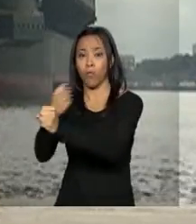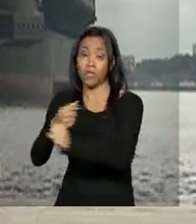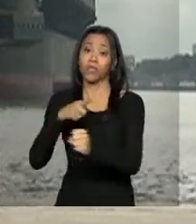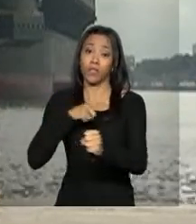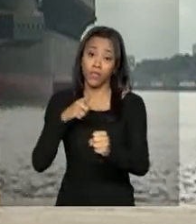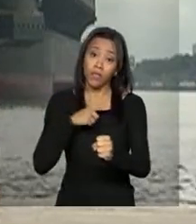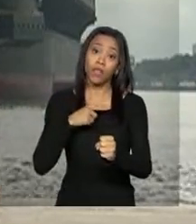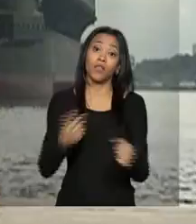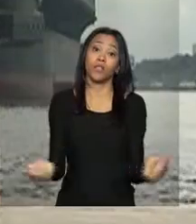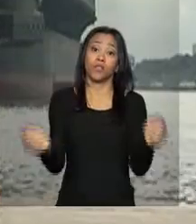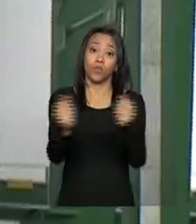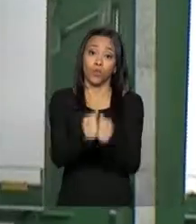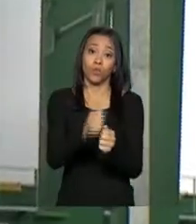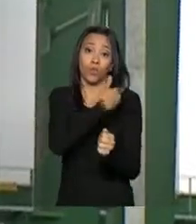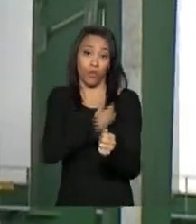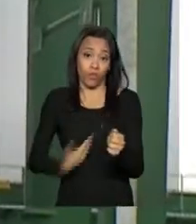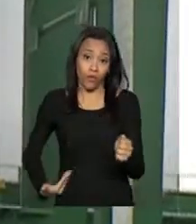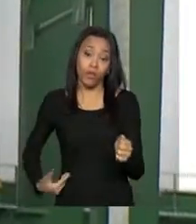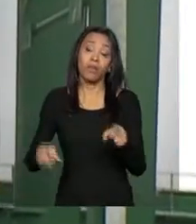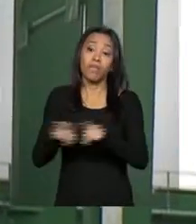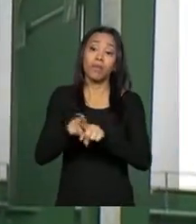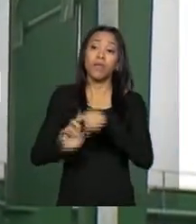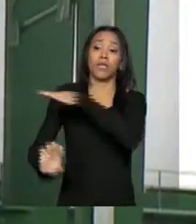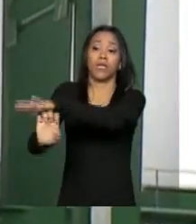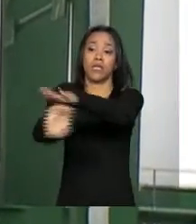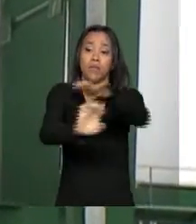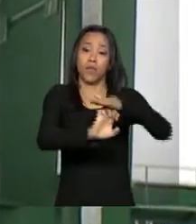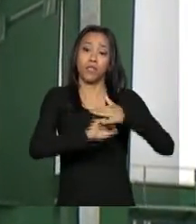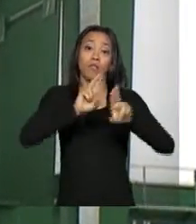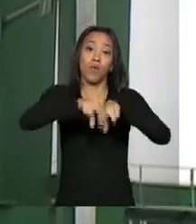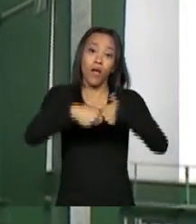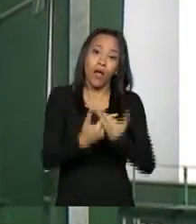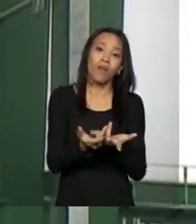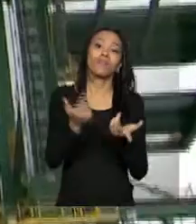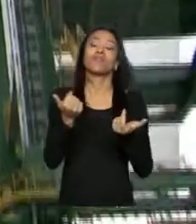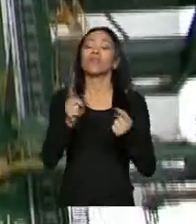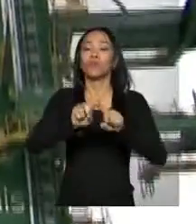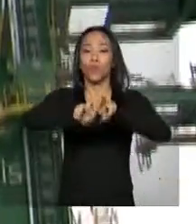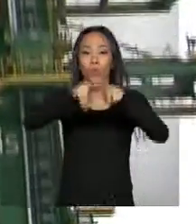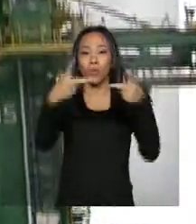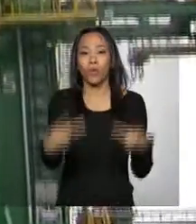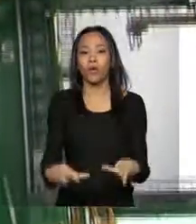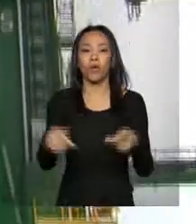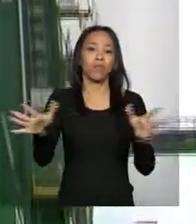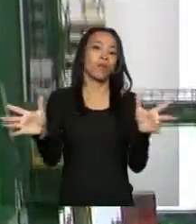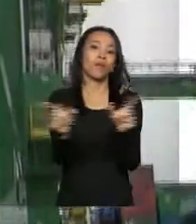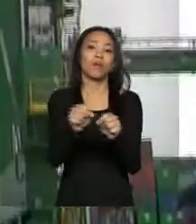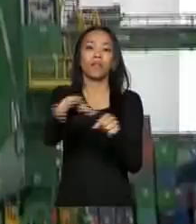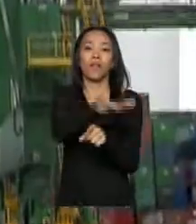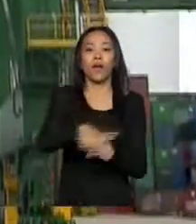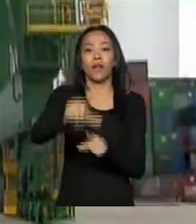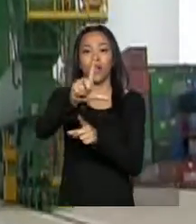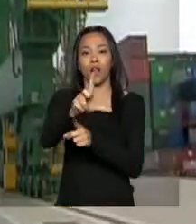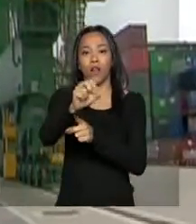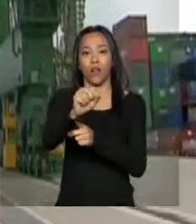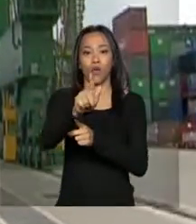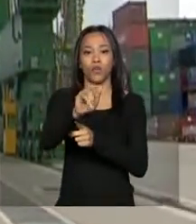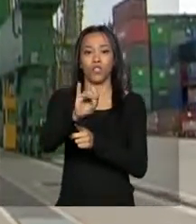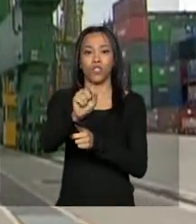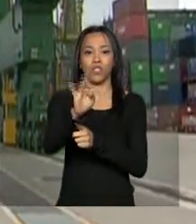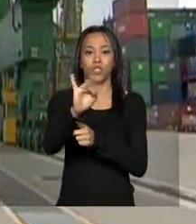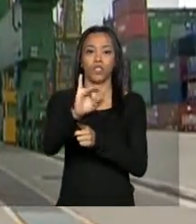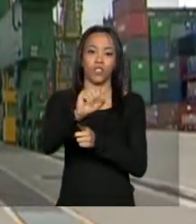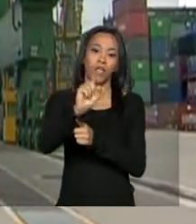participação pública e privada por meio do Programa de Investimentos em Logística. Com a modernização, o local já está sendo chamado